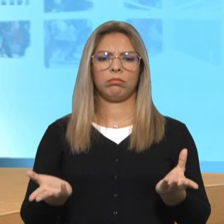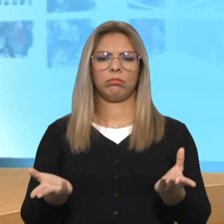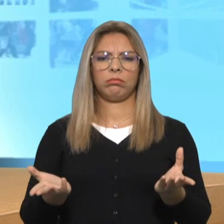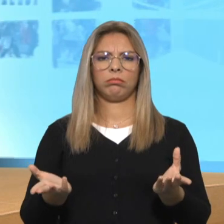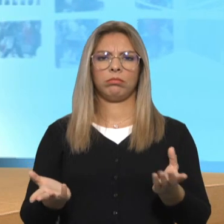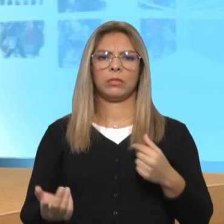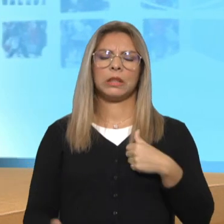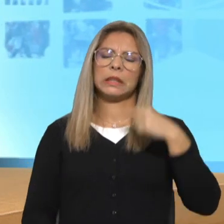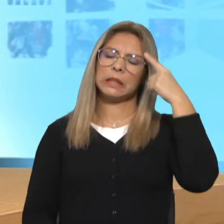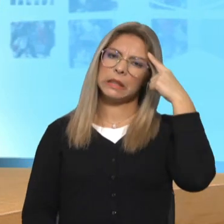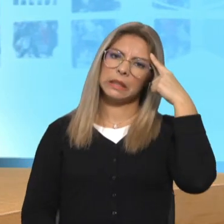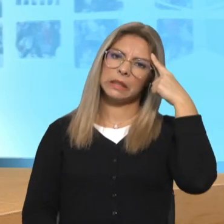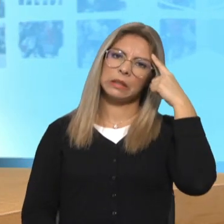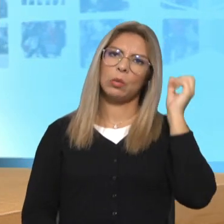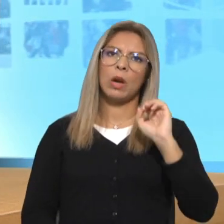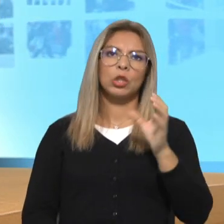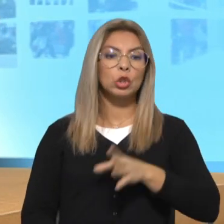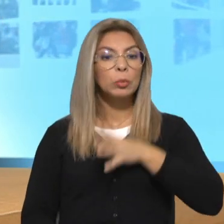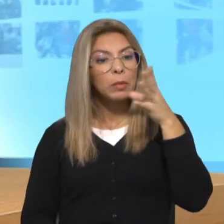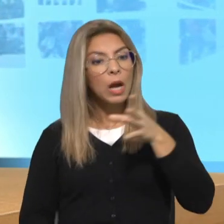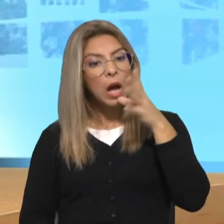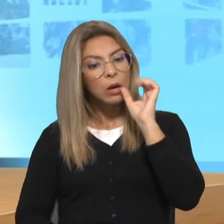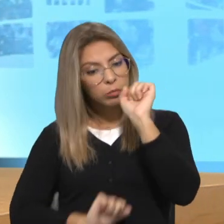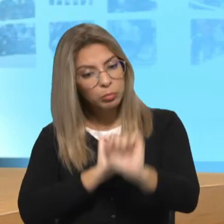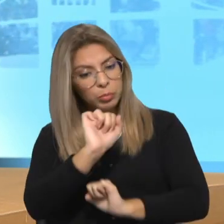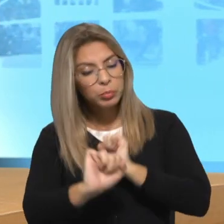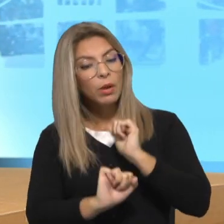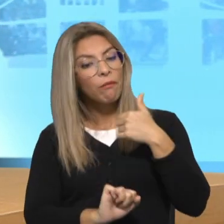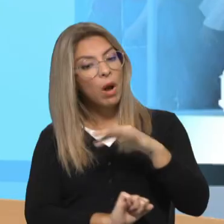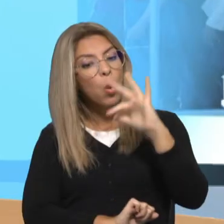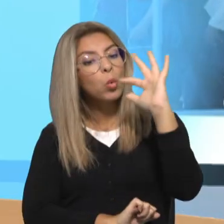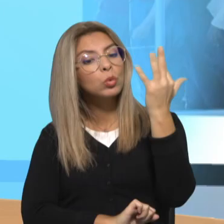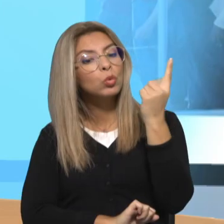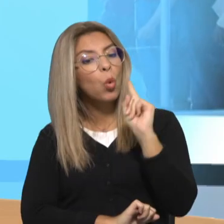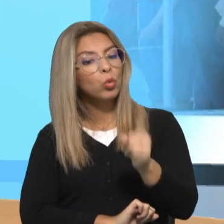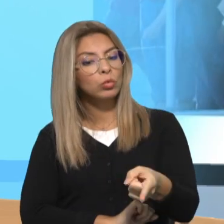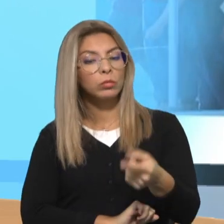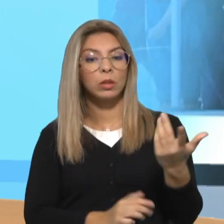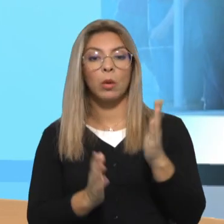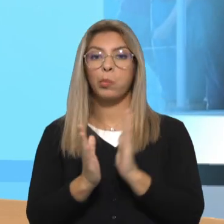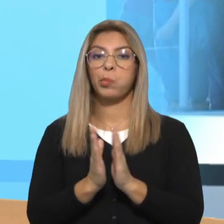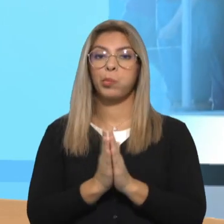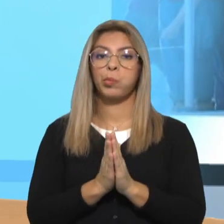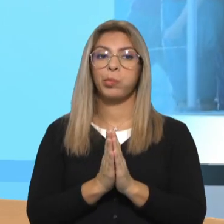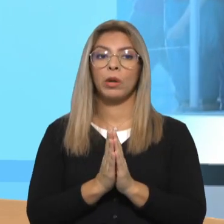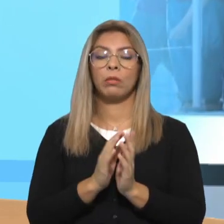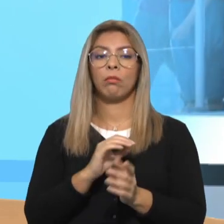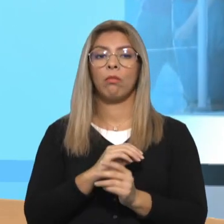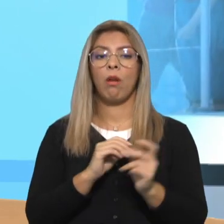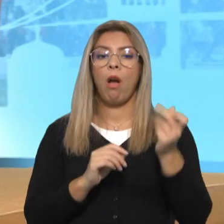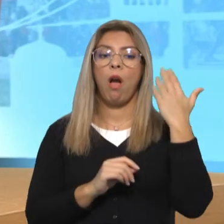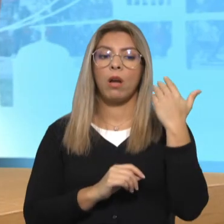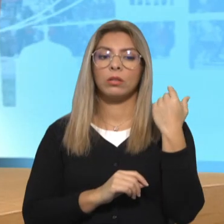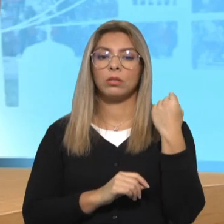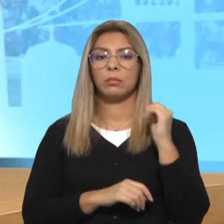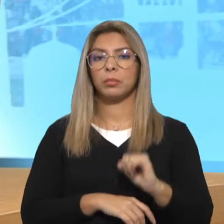a ousadia de explicar o que é que vai acontecer. E, de facto, uma pessoa que só foi à catequese e depois vem à igreja fazer o